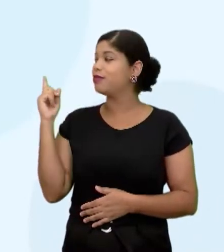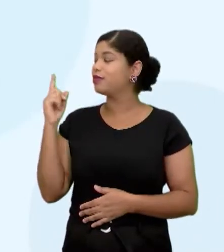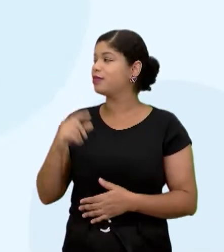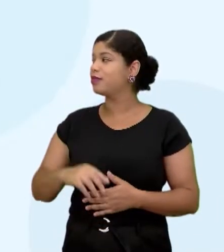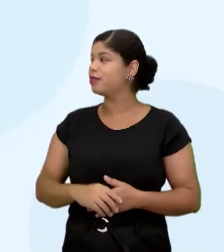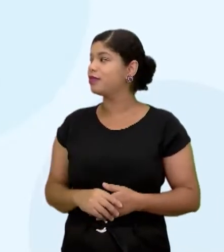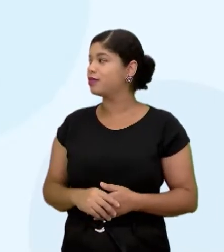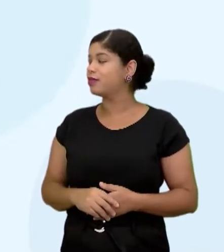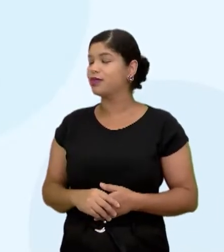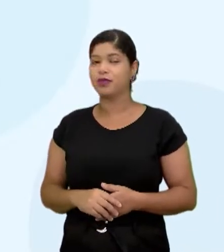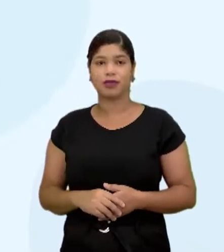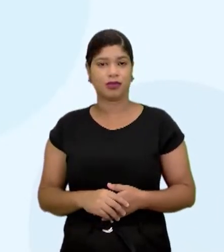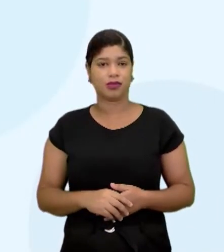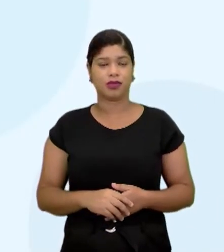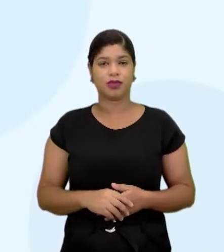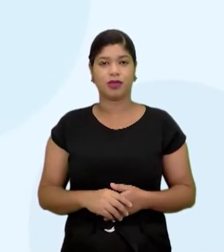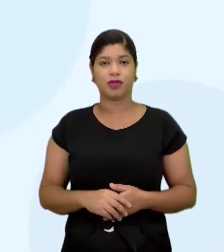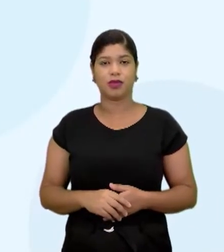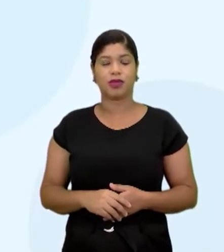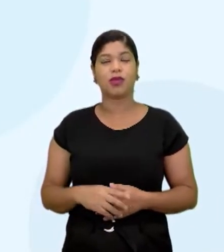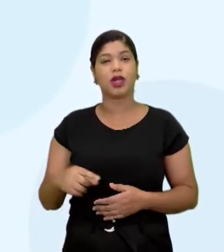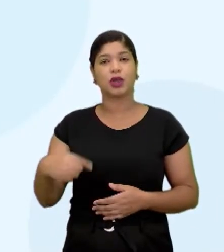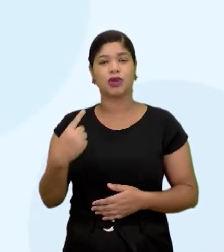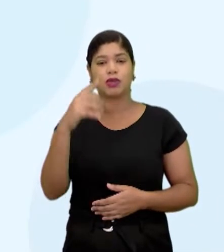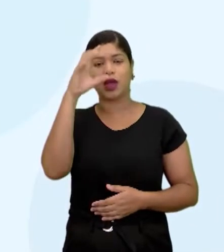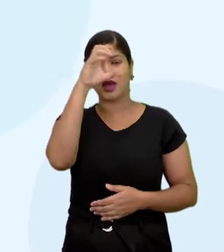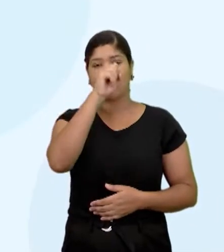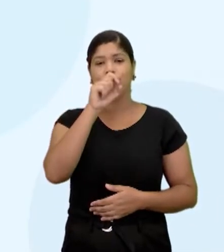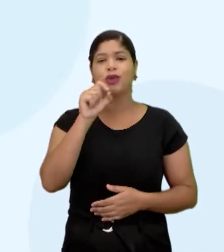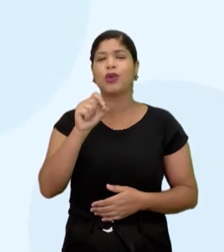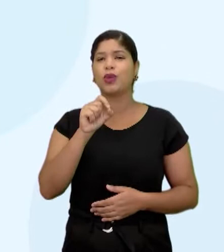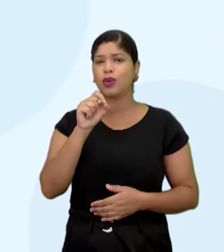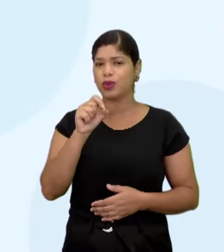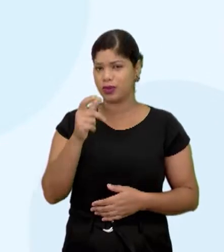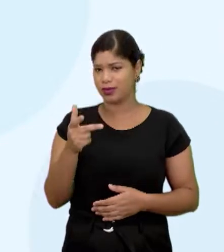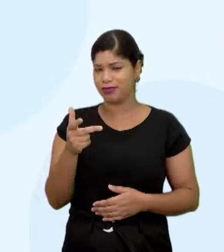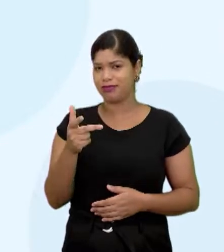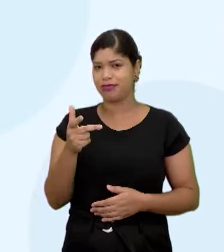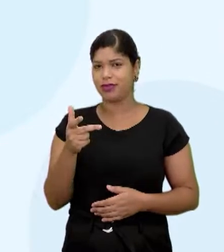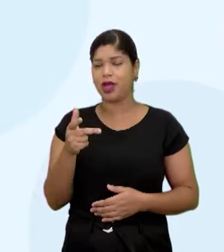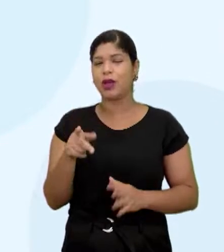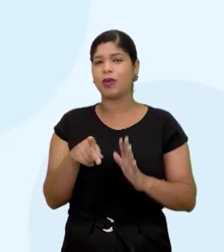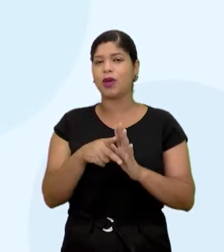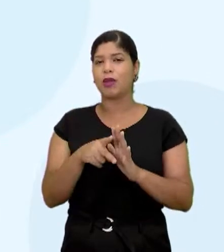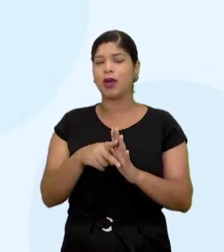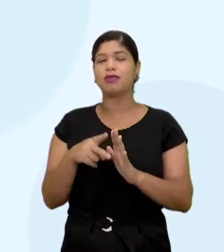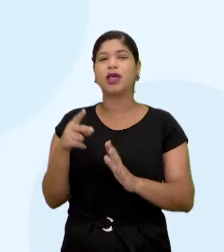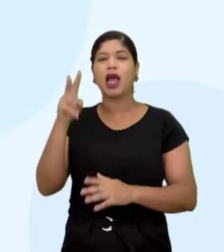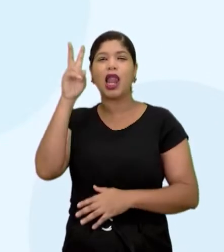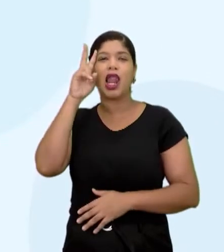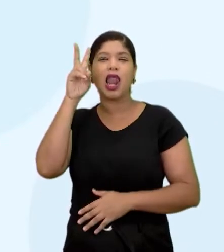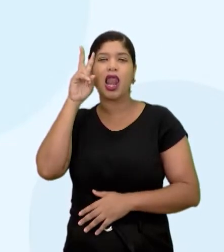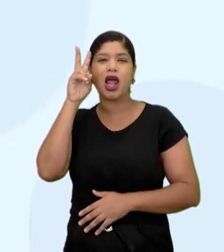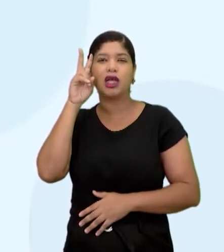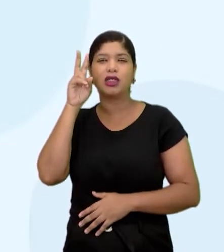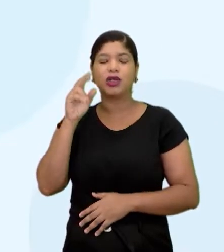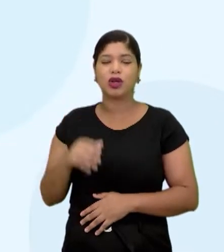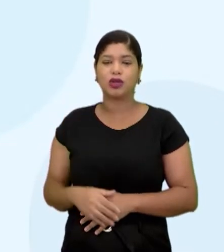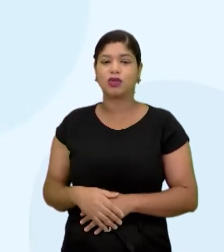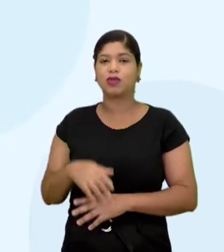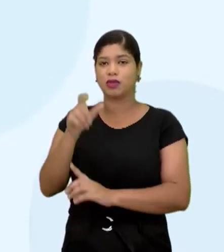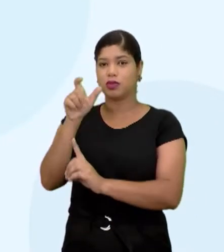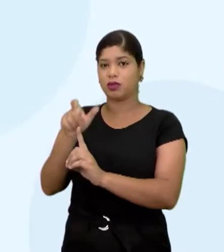a gente falava um pouquinho na nossa aula anterior sobre a história desse jovem é